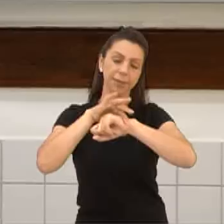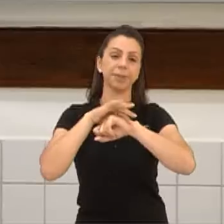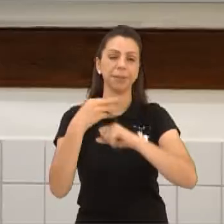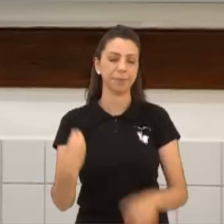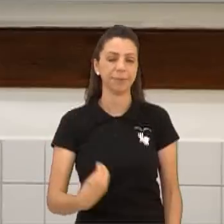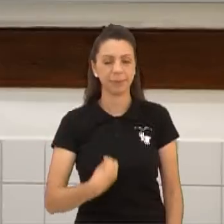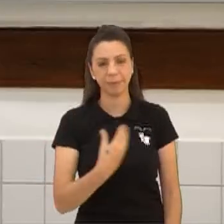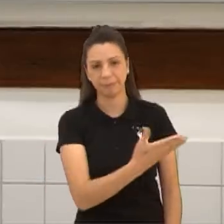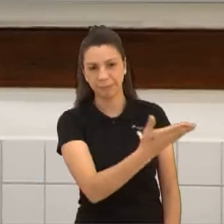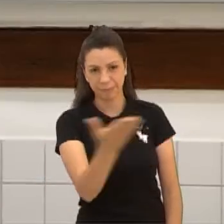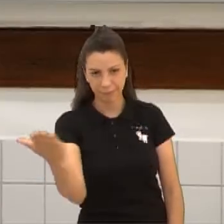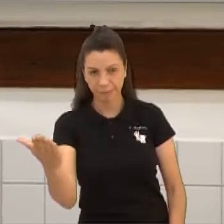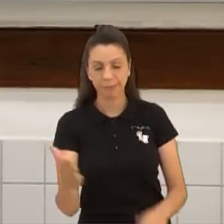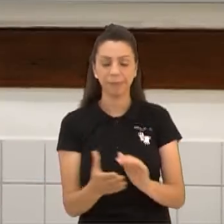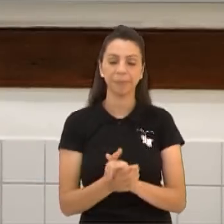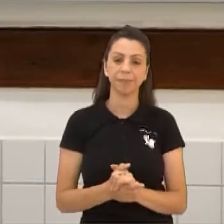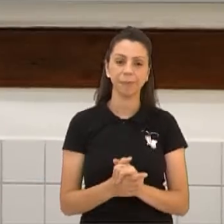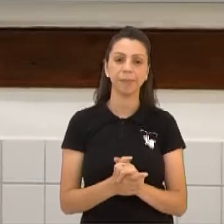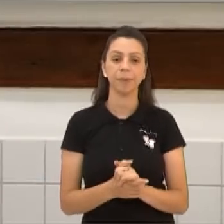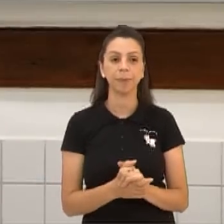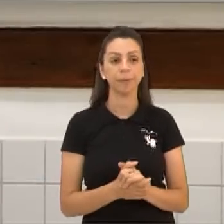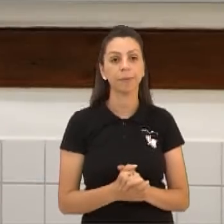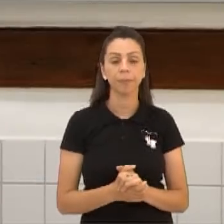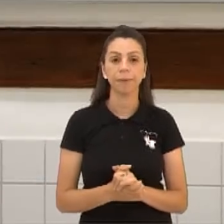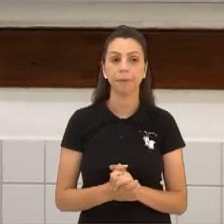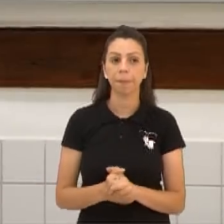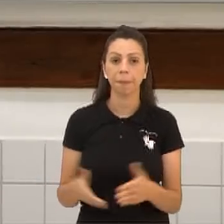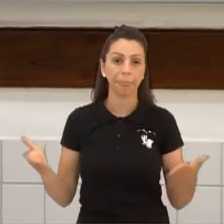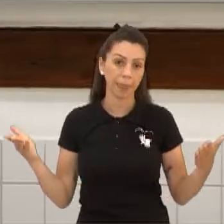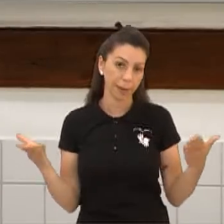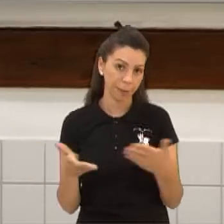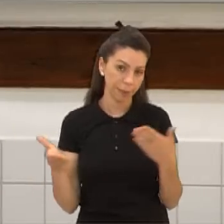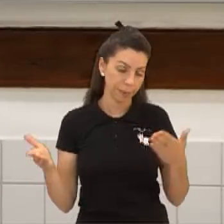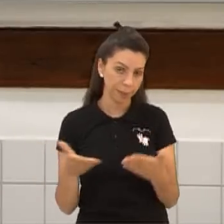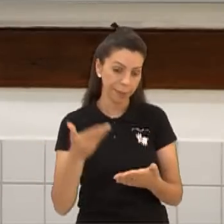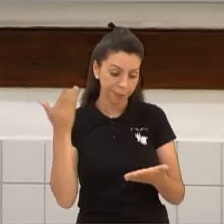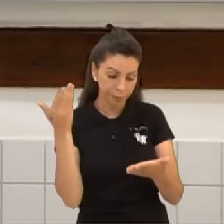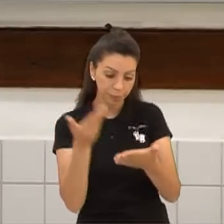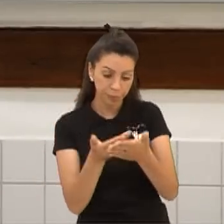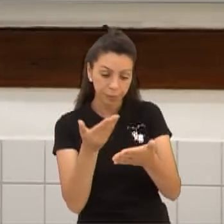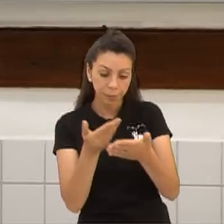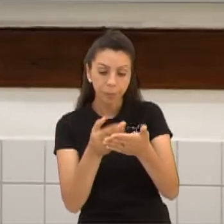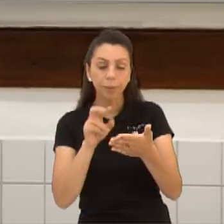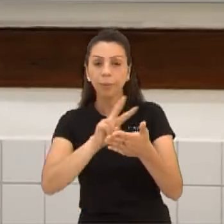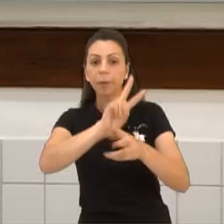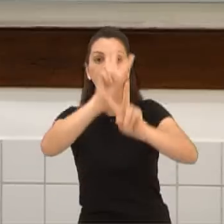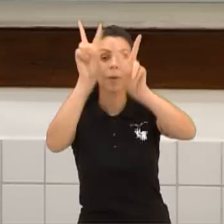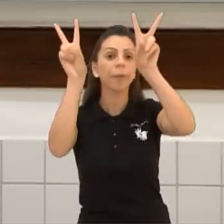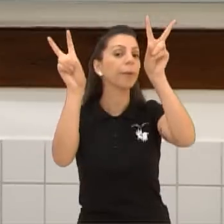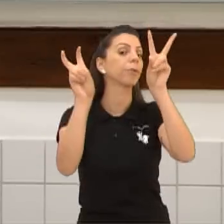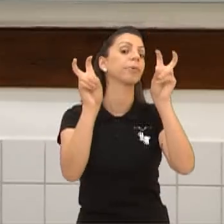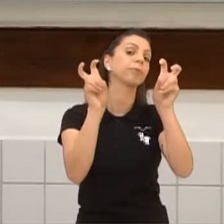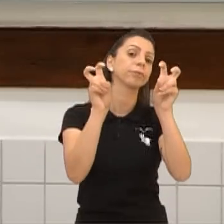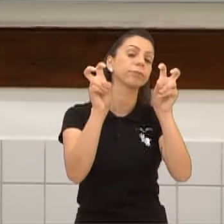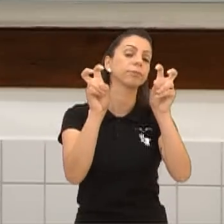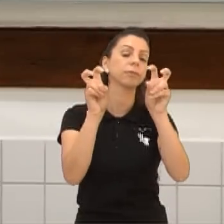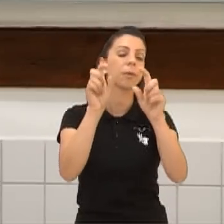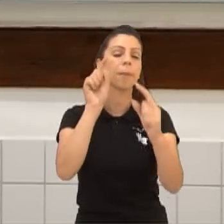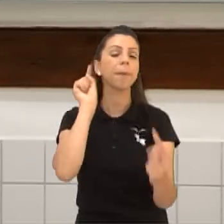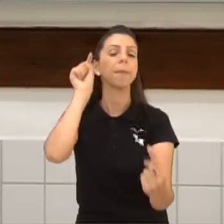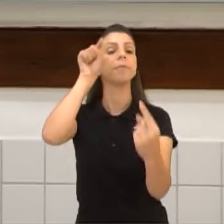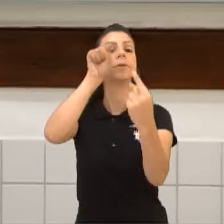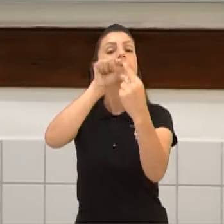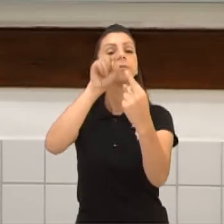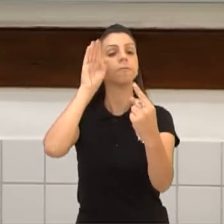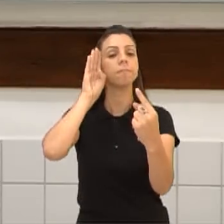letivo. Bom, como eu falei, a aula de hoje, ela tem o principal